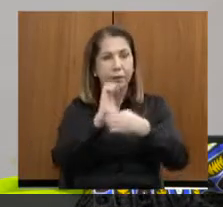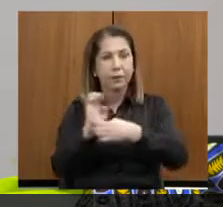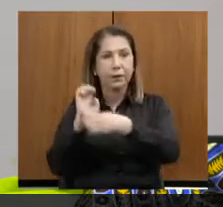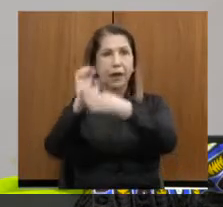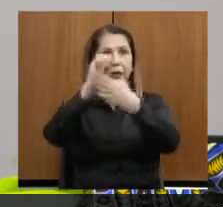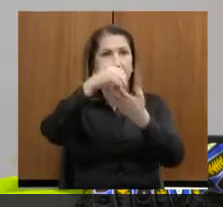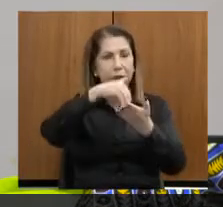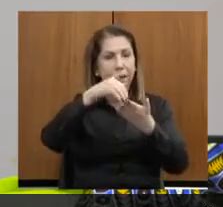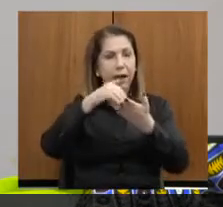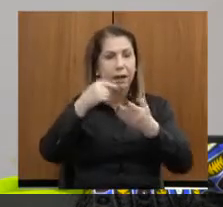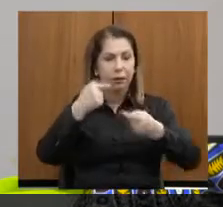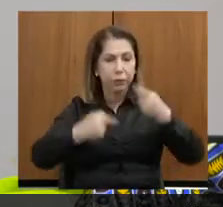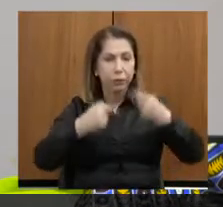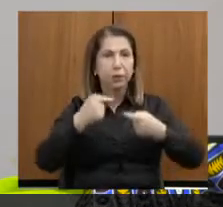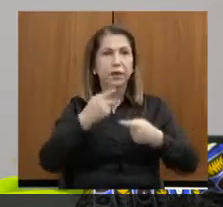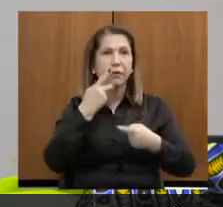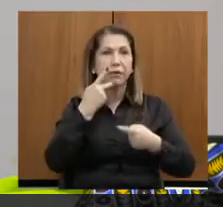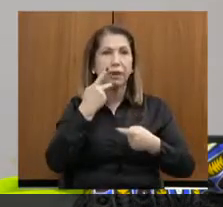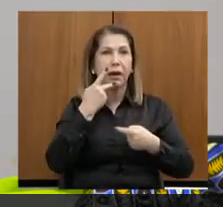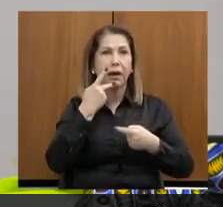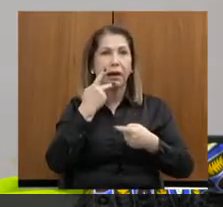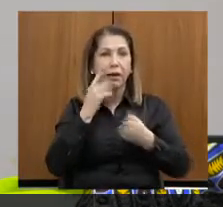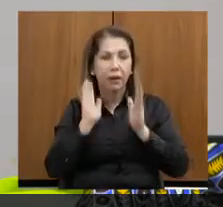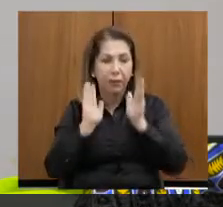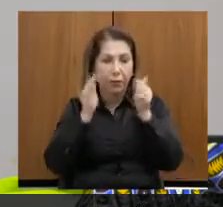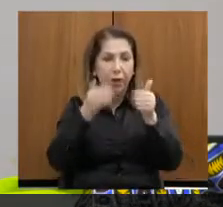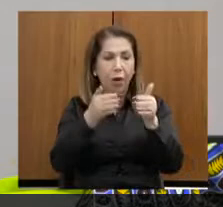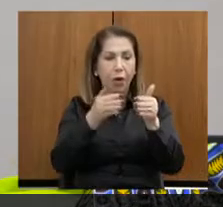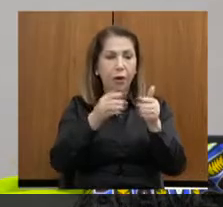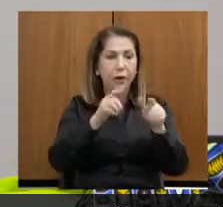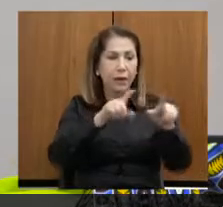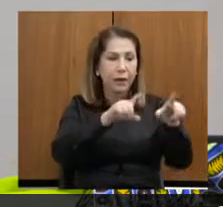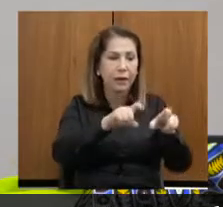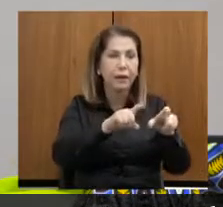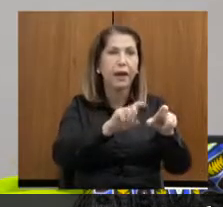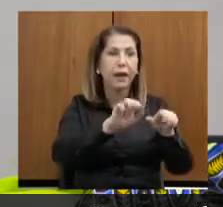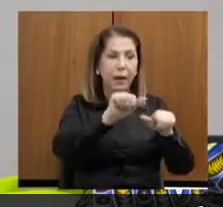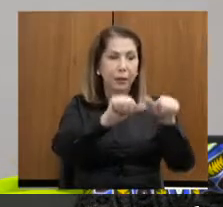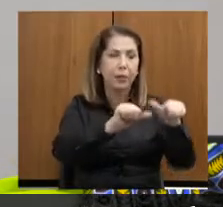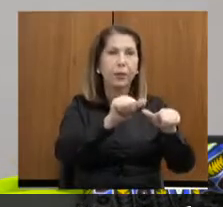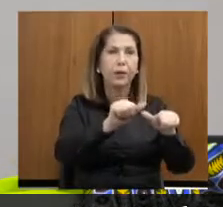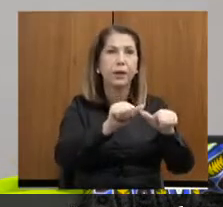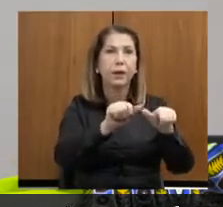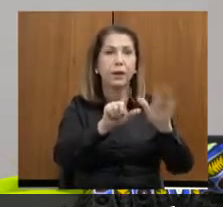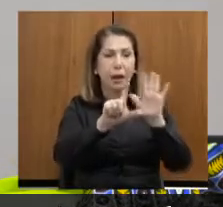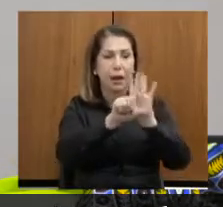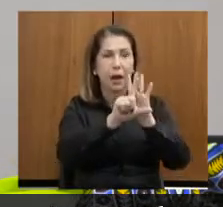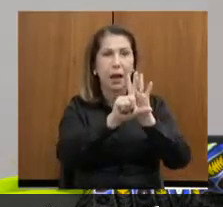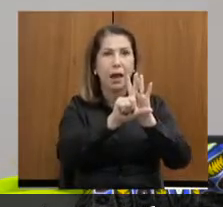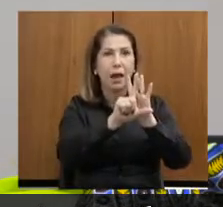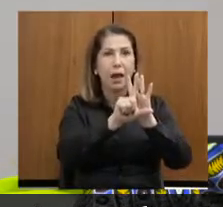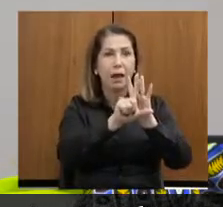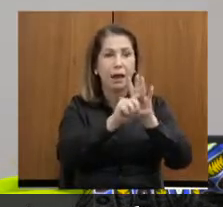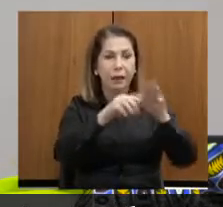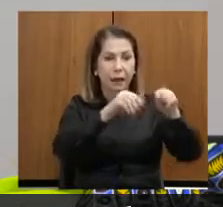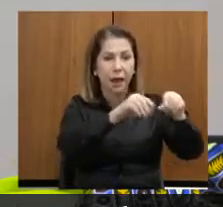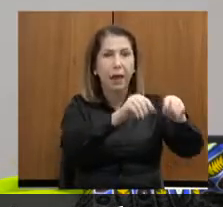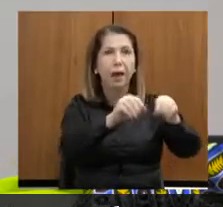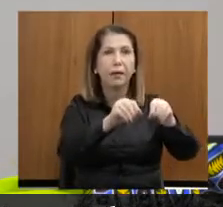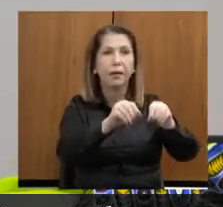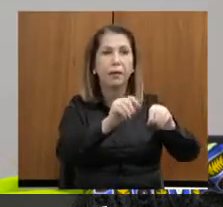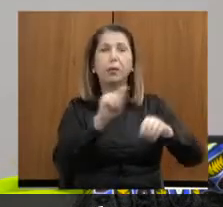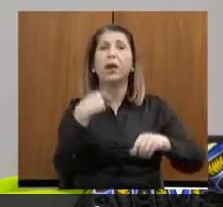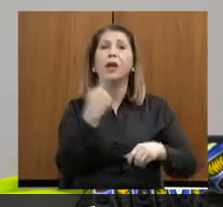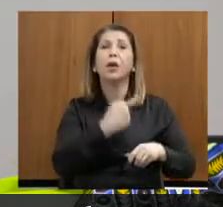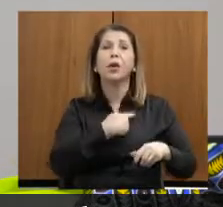falando das políticas voltadas à reforma agrária que é isso é regularização fundiária o que que é isso